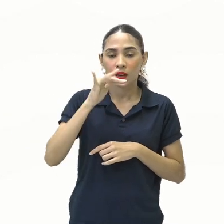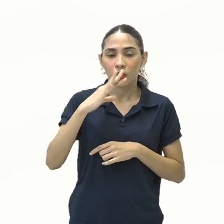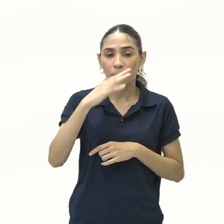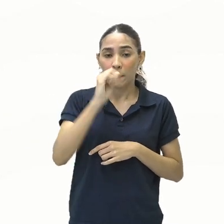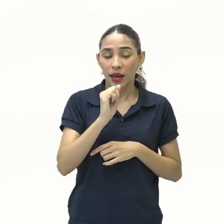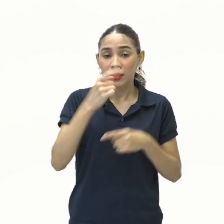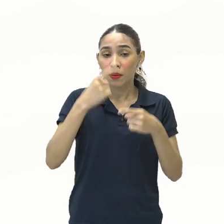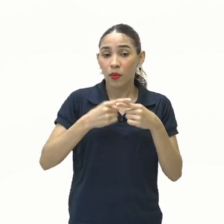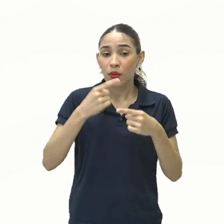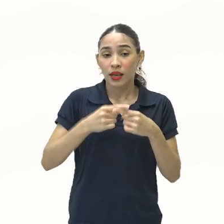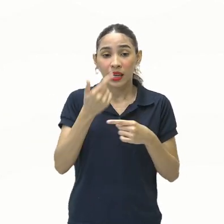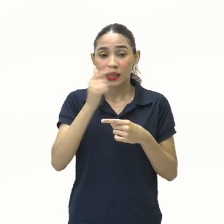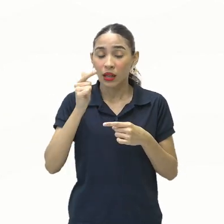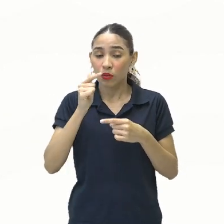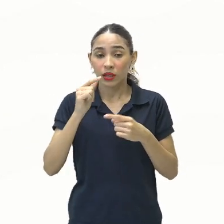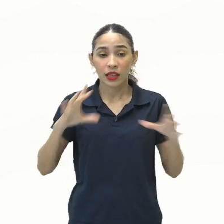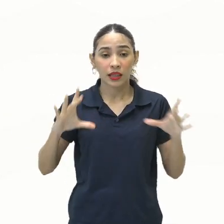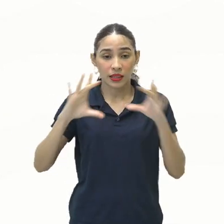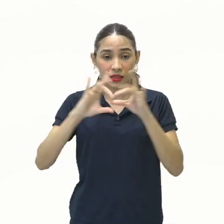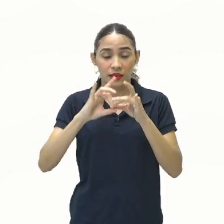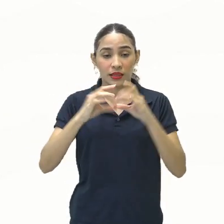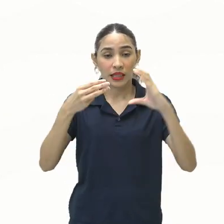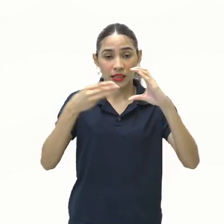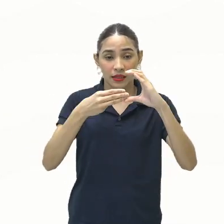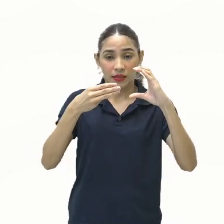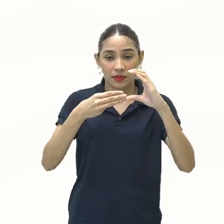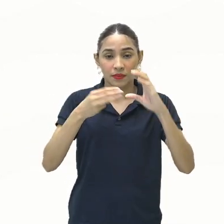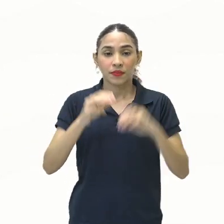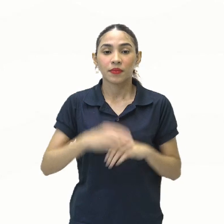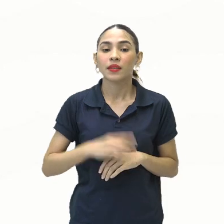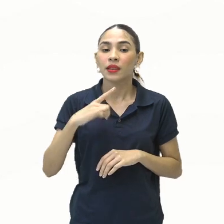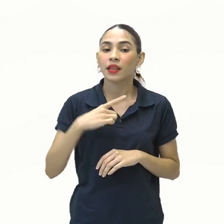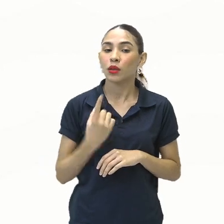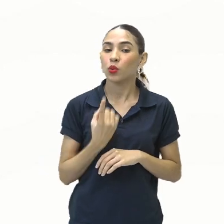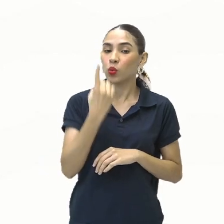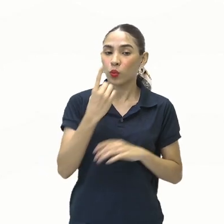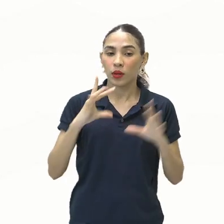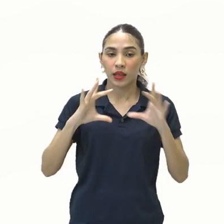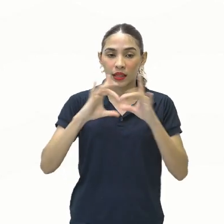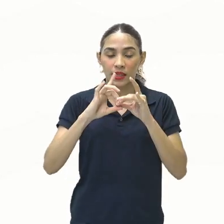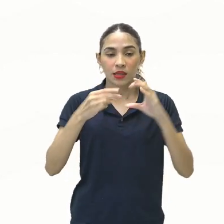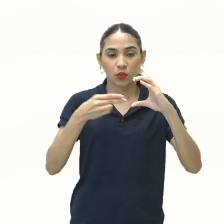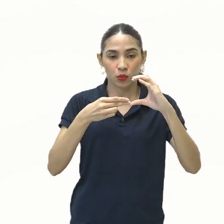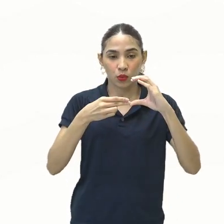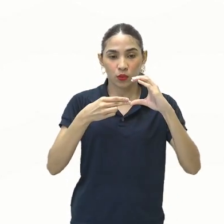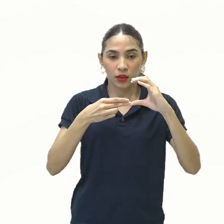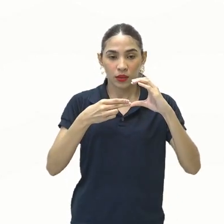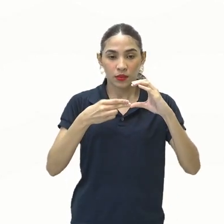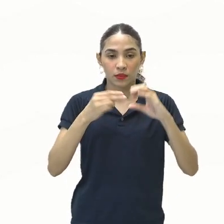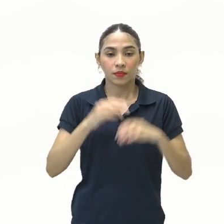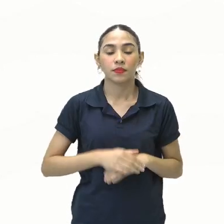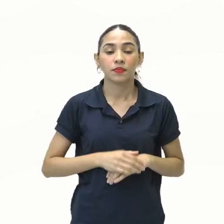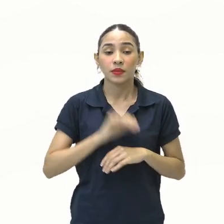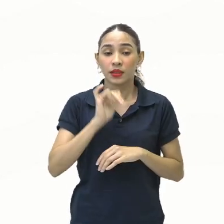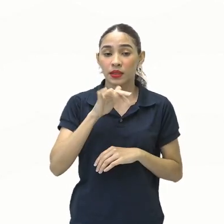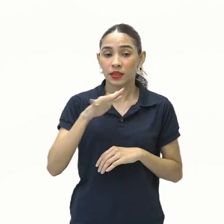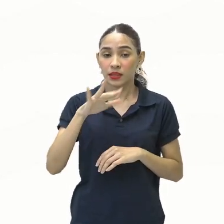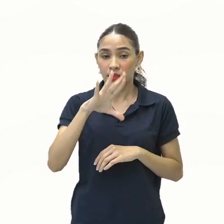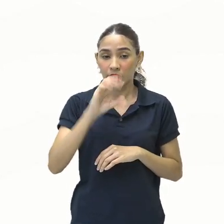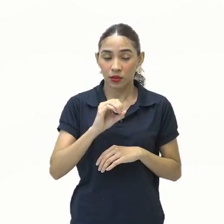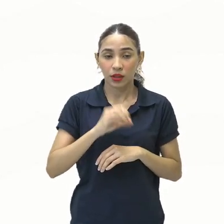não tem as 3 ligações duplas alternadas. Ó. Tem uma ligação dupla, ela é uma cadeia insaturada, ela é uma